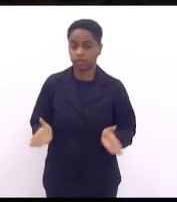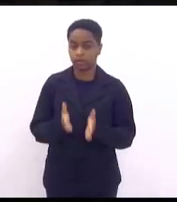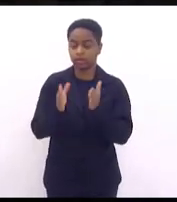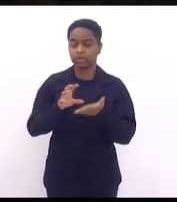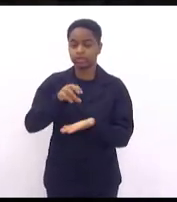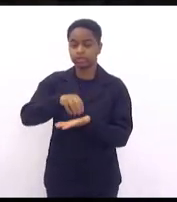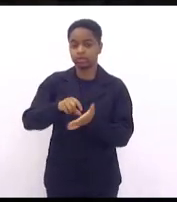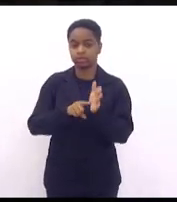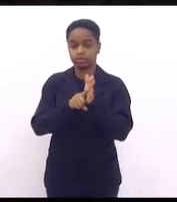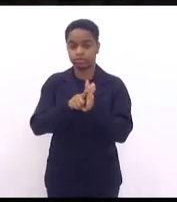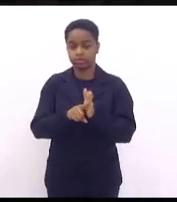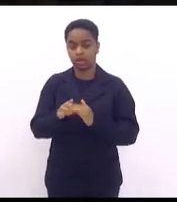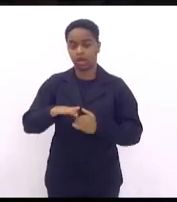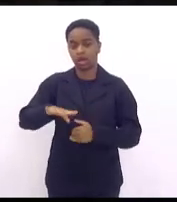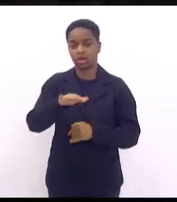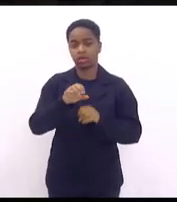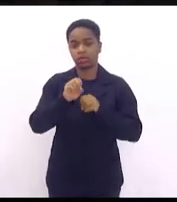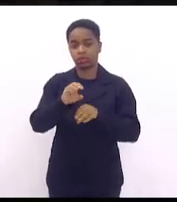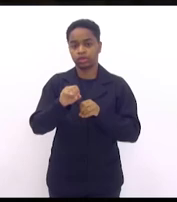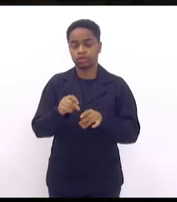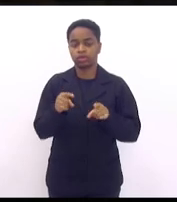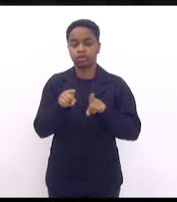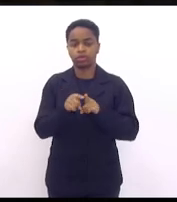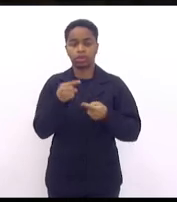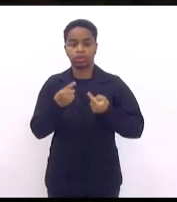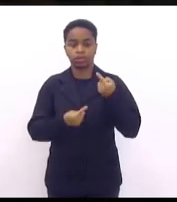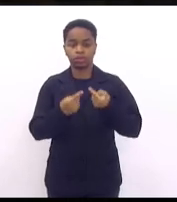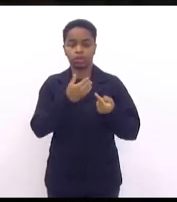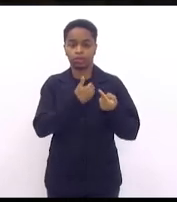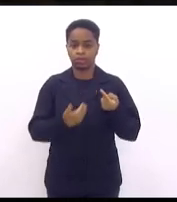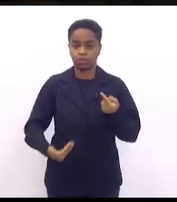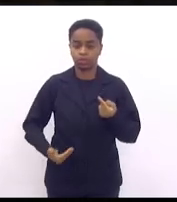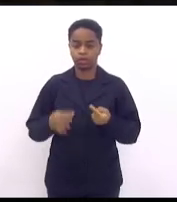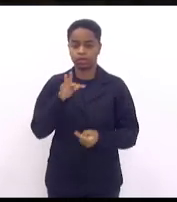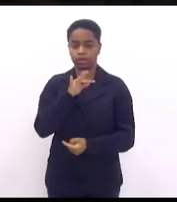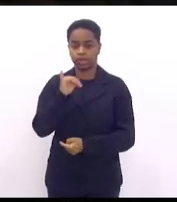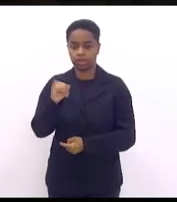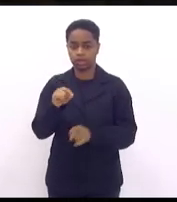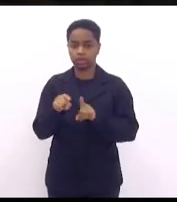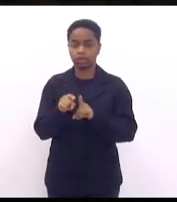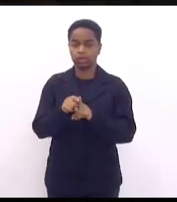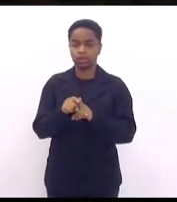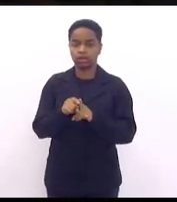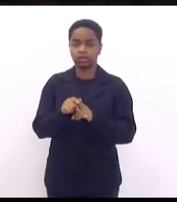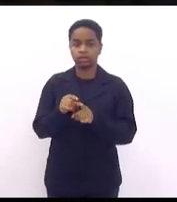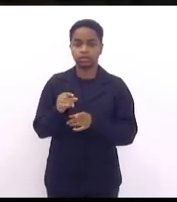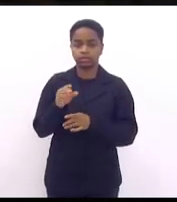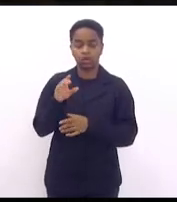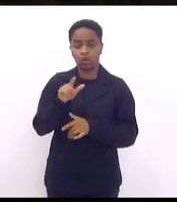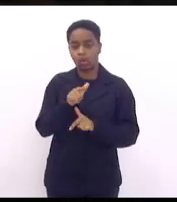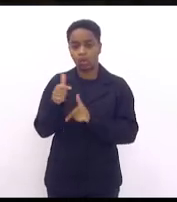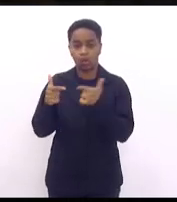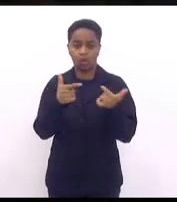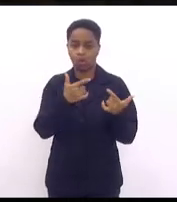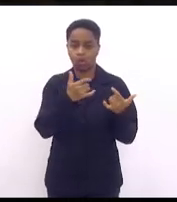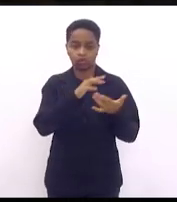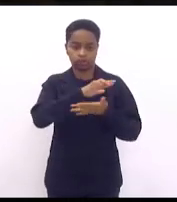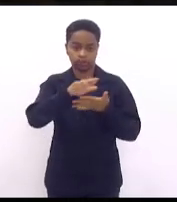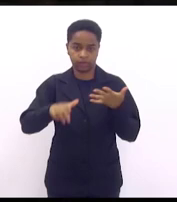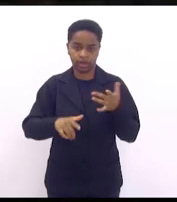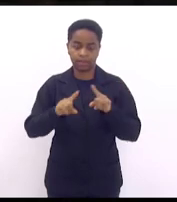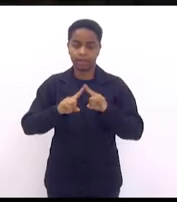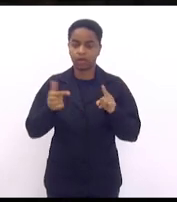de pesquisas em educação, políticas públicas, TI, data science, entre outros, que não